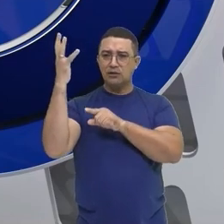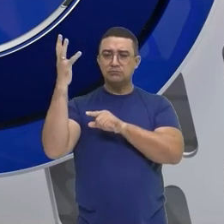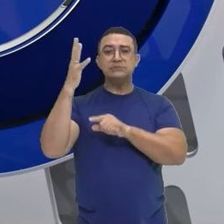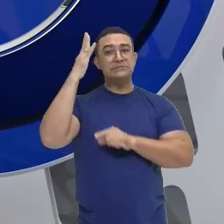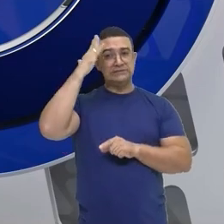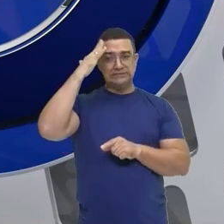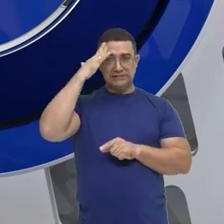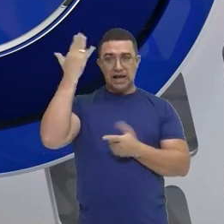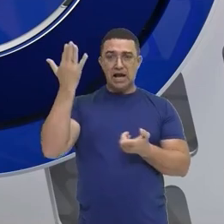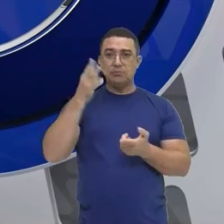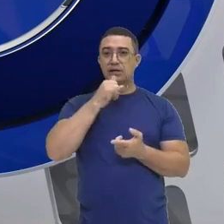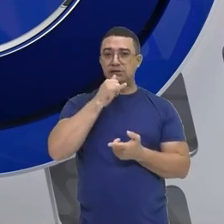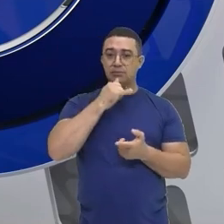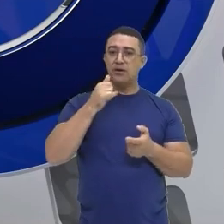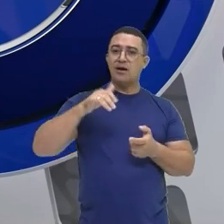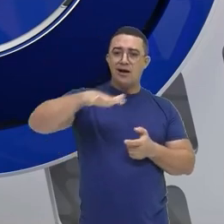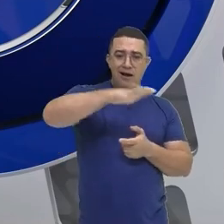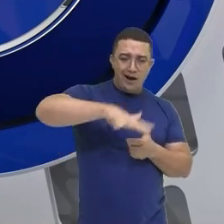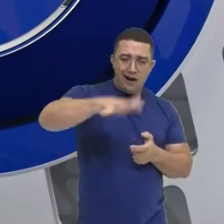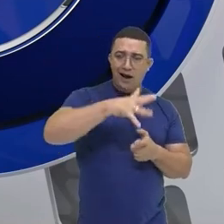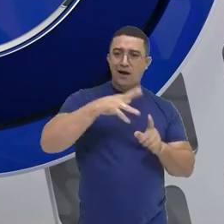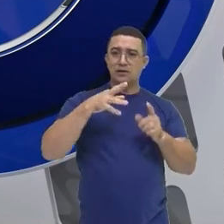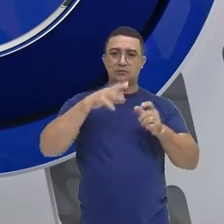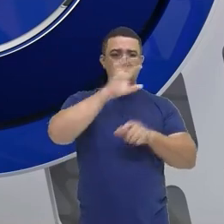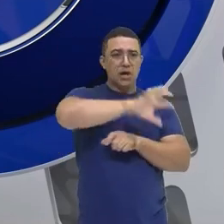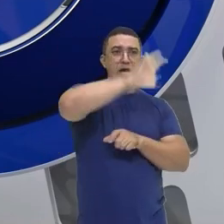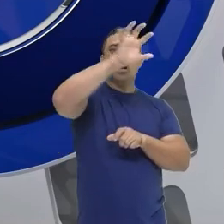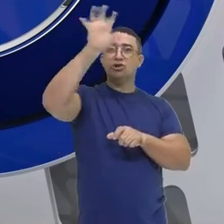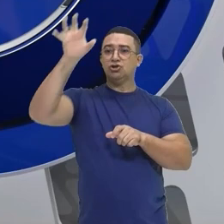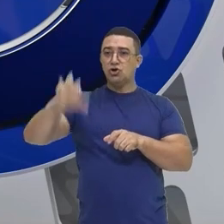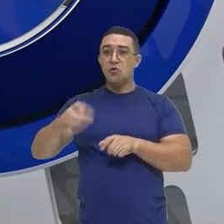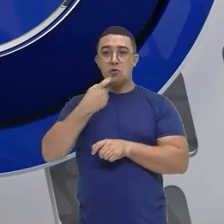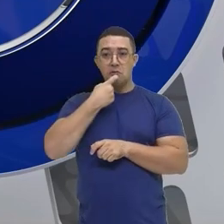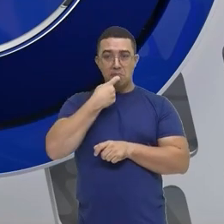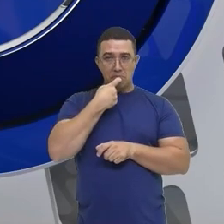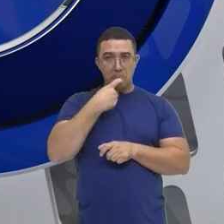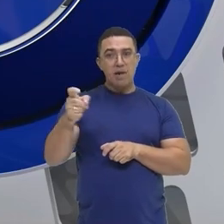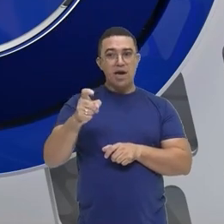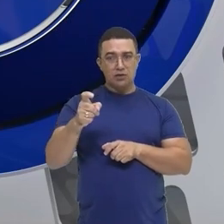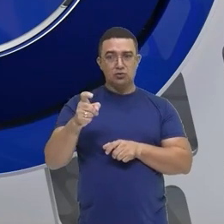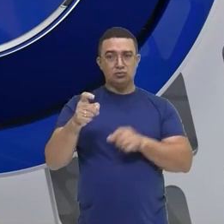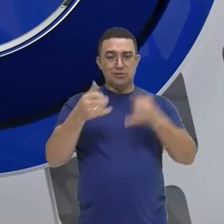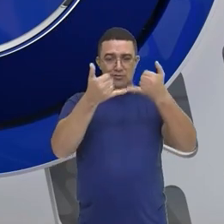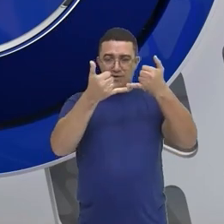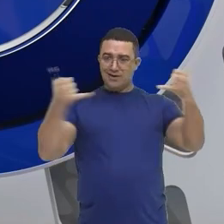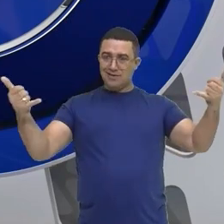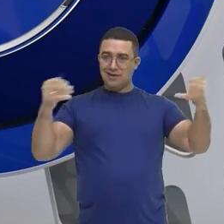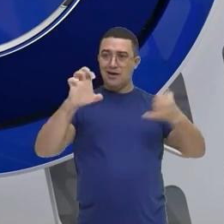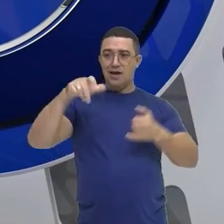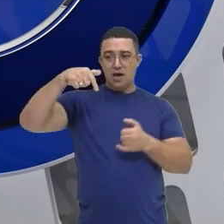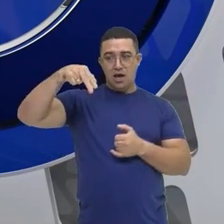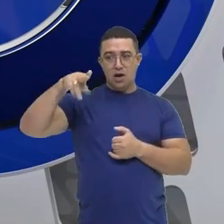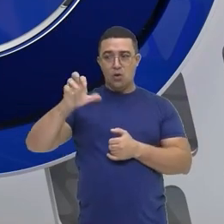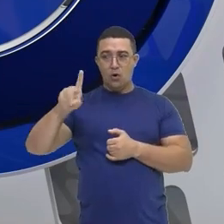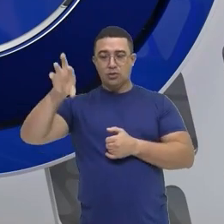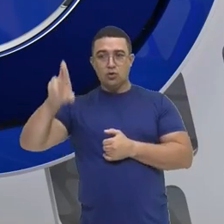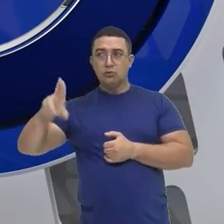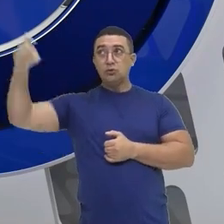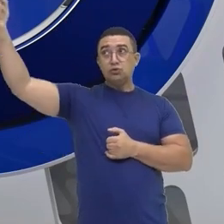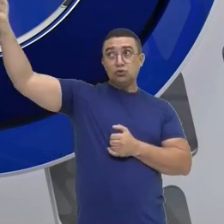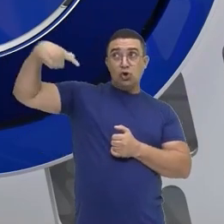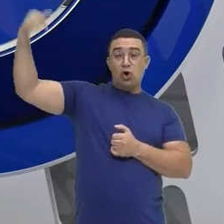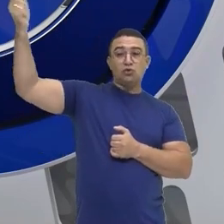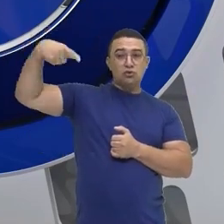que aquelas áreas, aquelas regiões que estão próximas à linha do Equador, os raios solares, eles